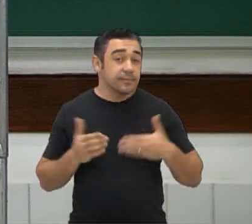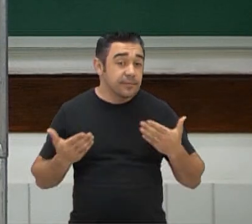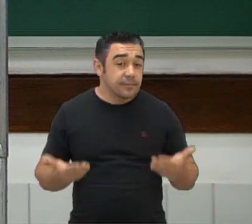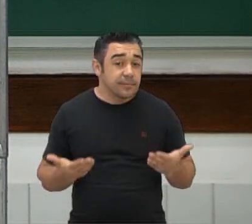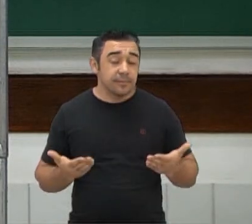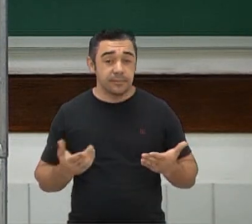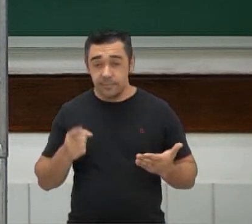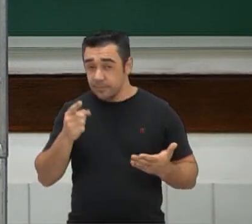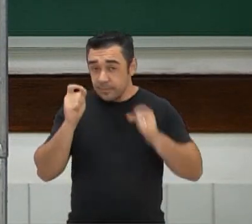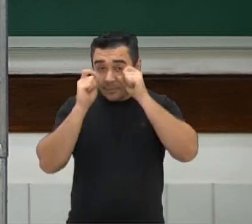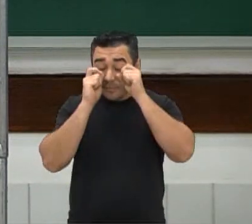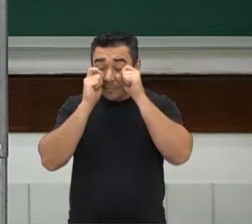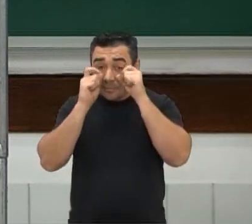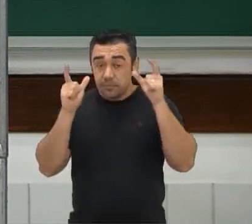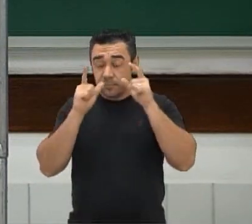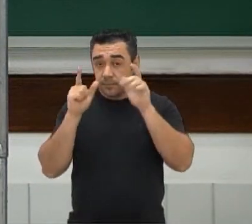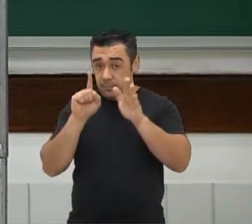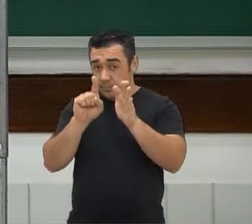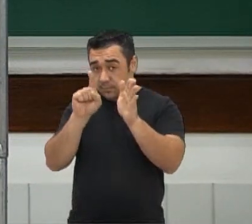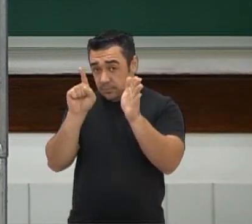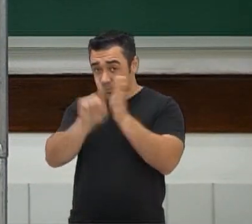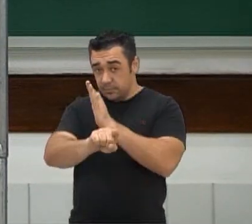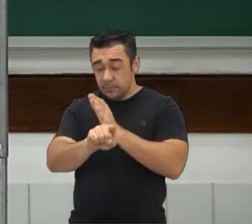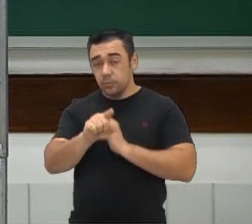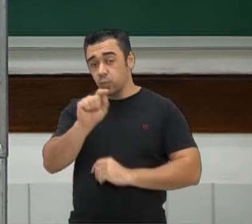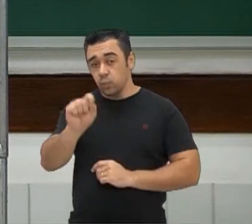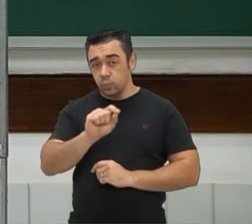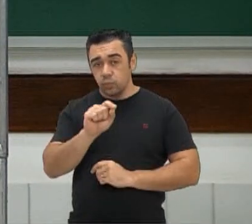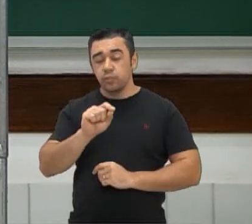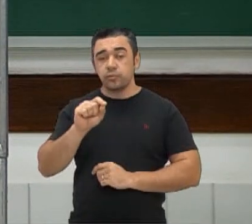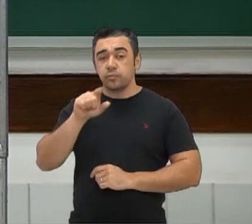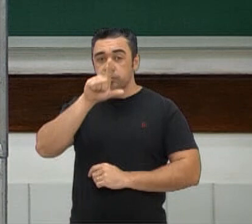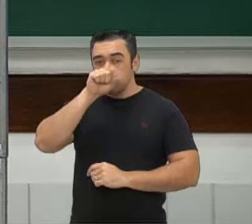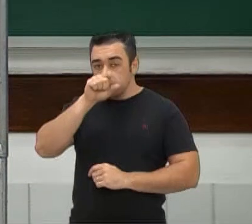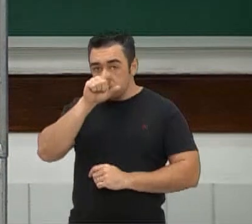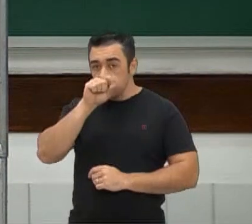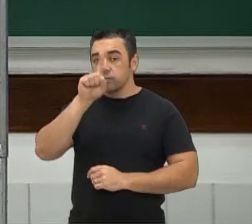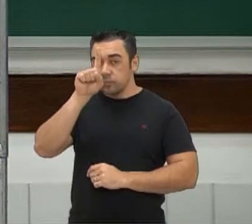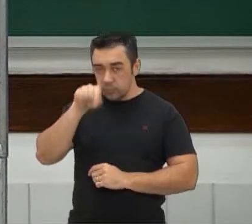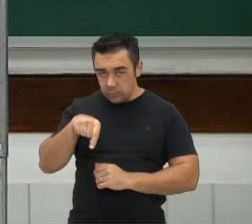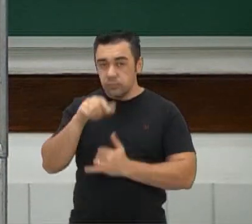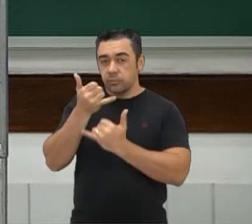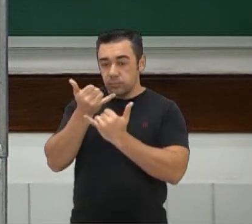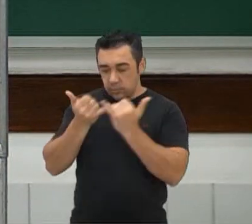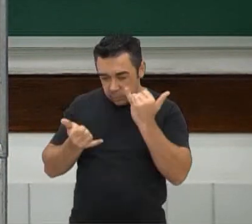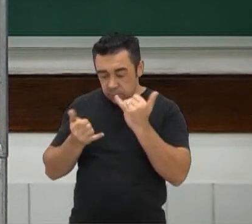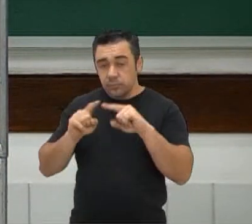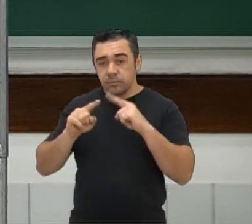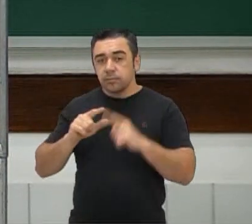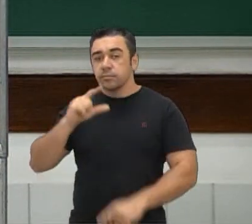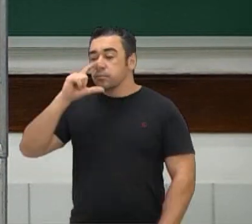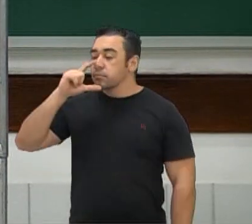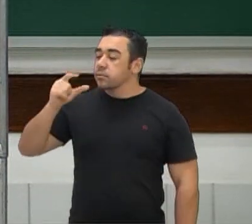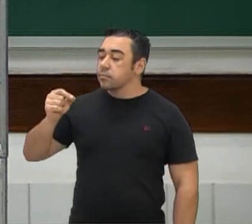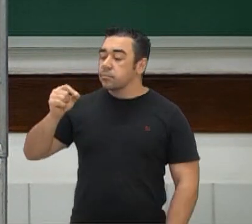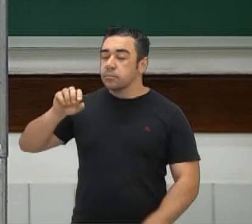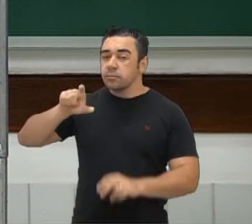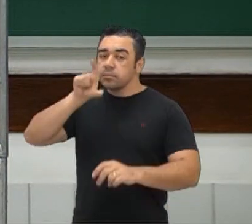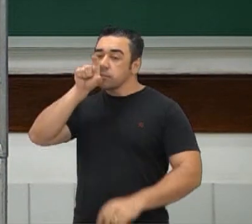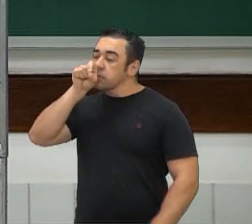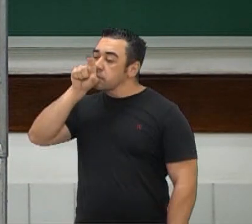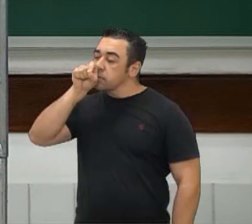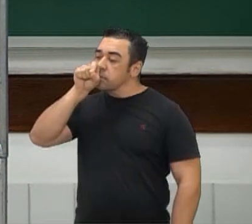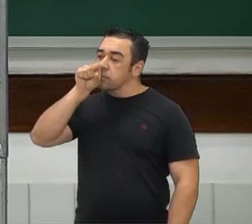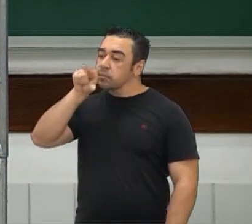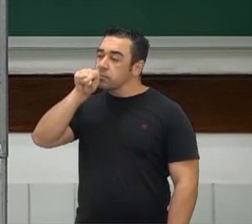Então, gente, presta atenção no que o exercício está falando. Ele está dizendo, então, que os pássaros eles são semelhantes, mas que eles têm um bico diferente, adaptado a cada tipo